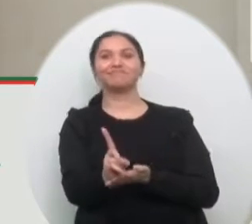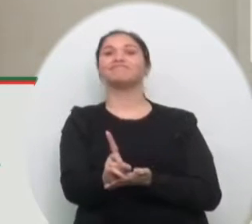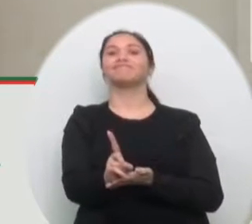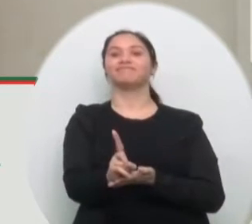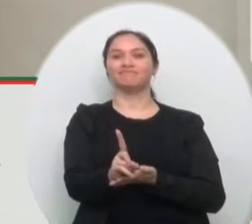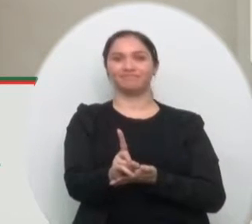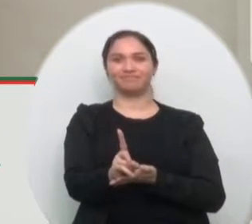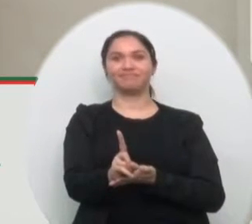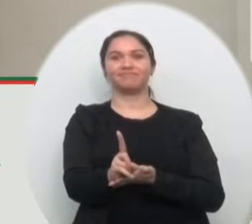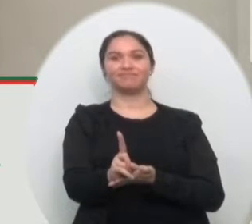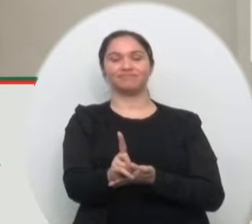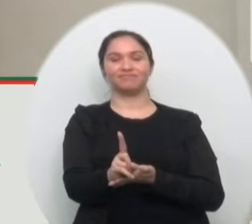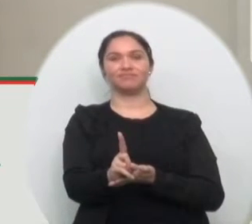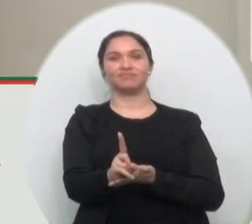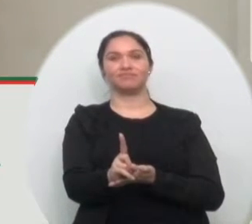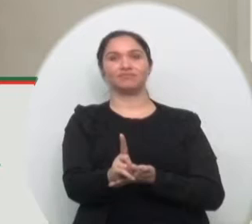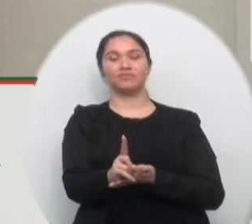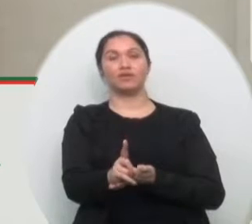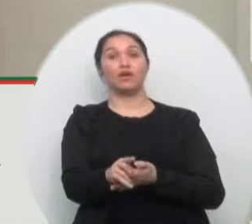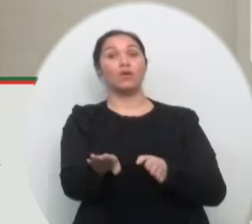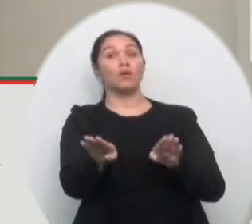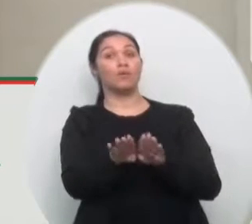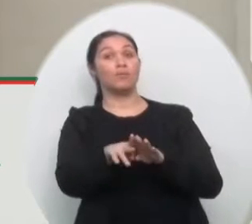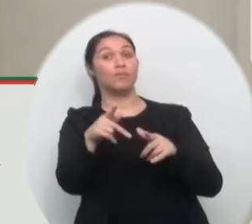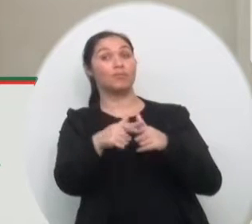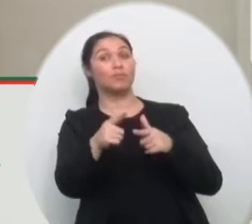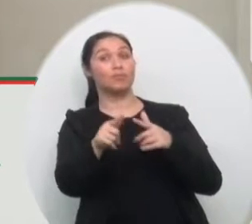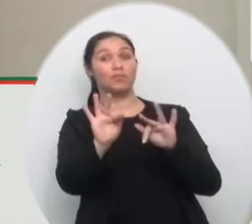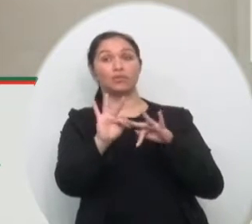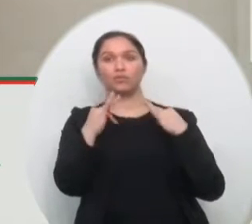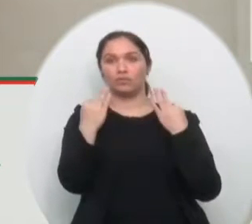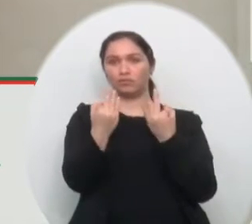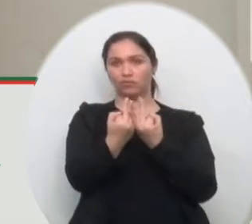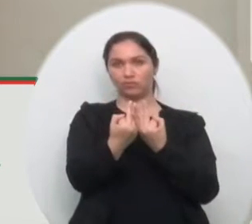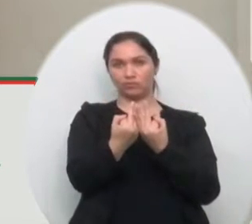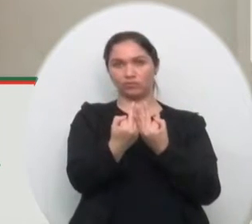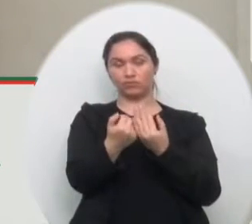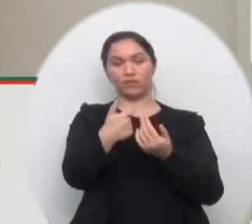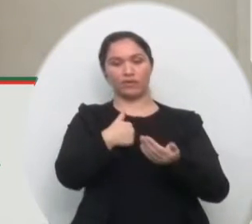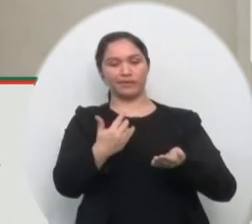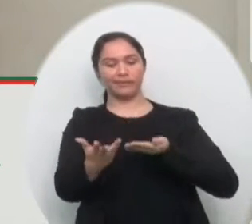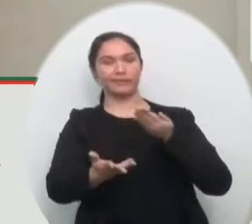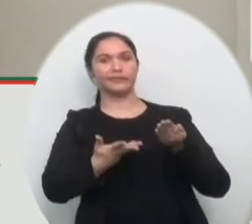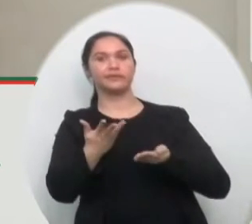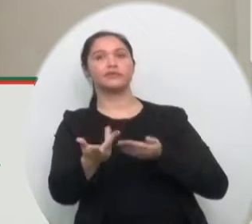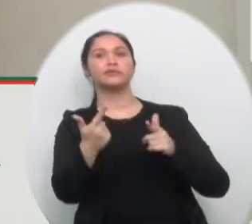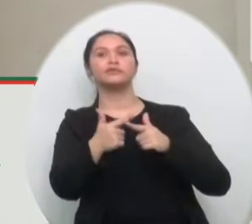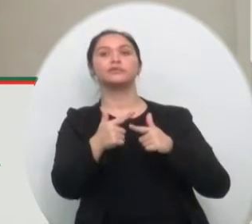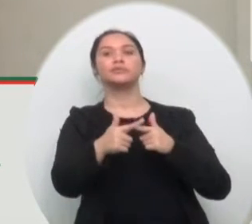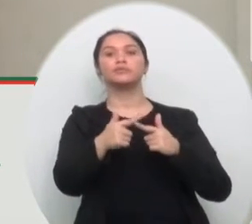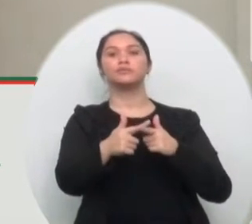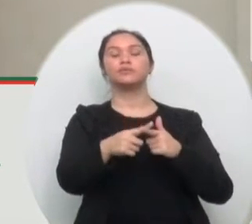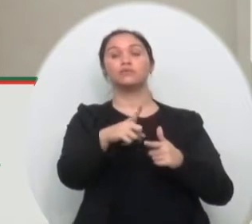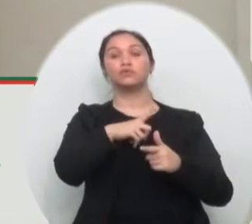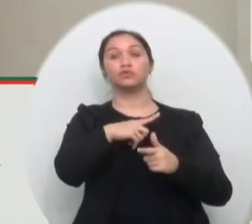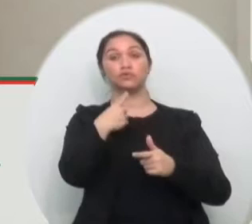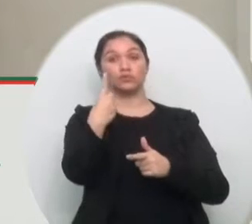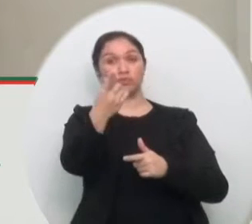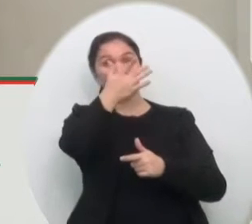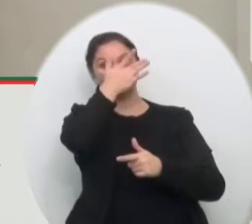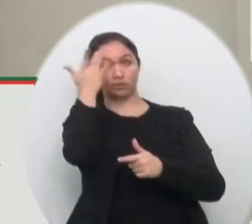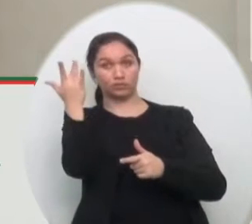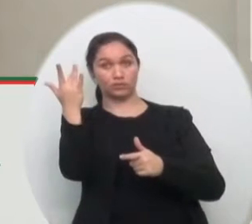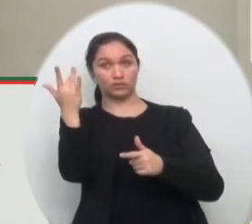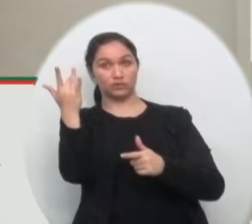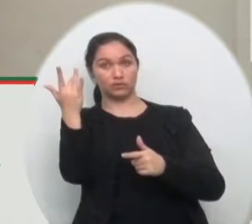para a família. A gente já atendeu, infelizmente, já tive essa situação de uma pessoa bem próxima